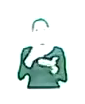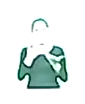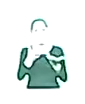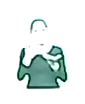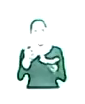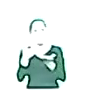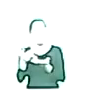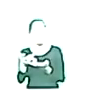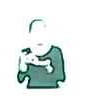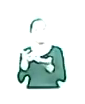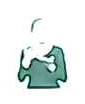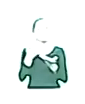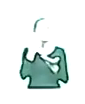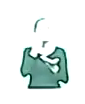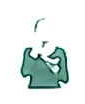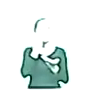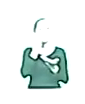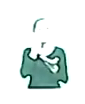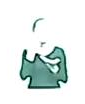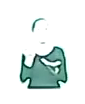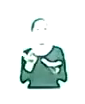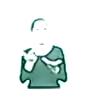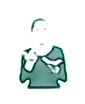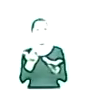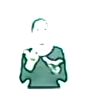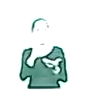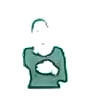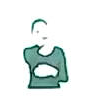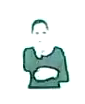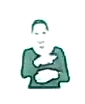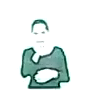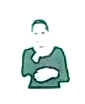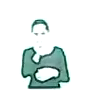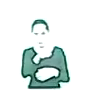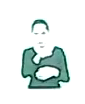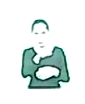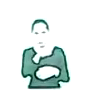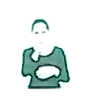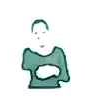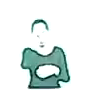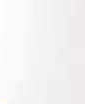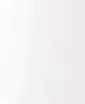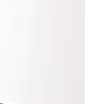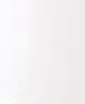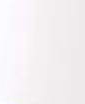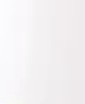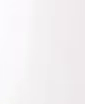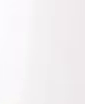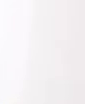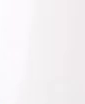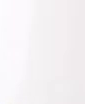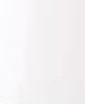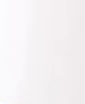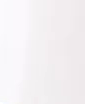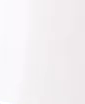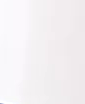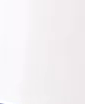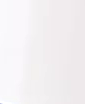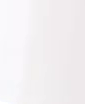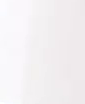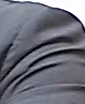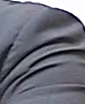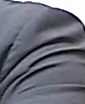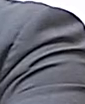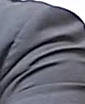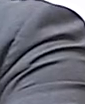Os deputados estaduais aprovaram em plenário a redação final de dois projetos de lei voltados para a área da